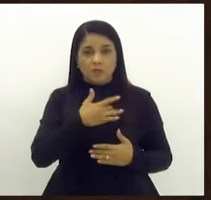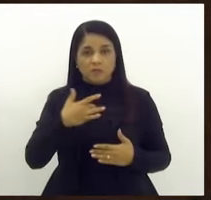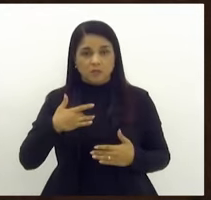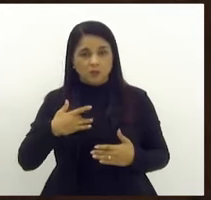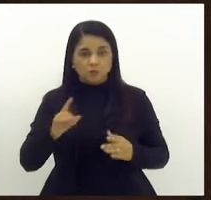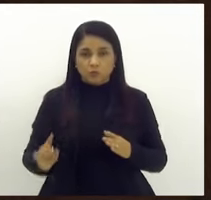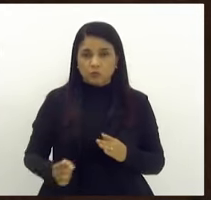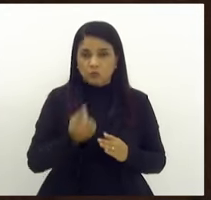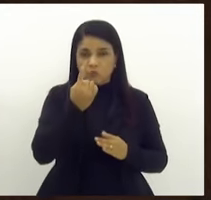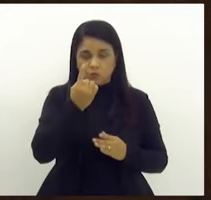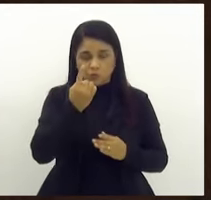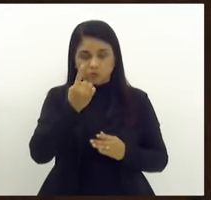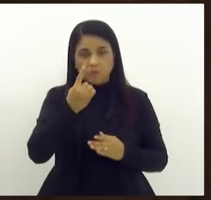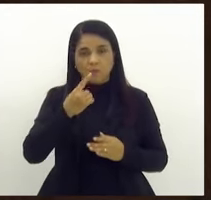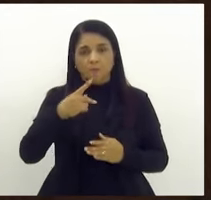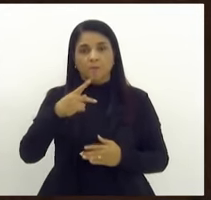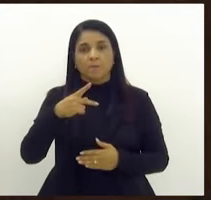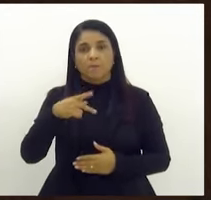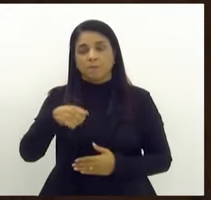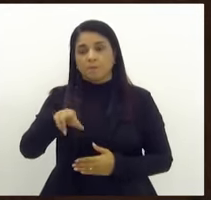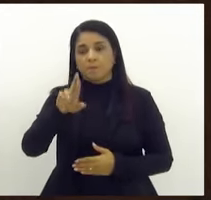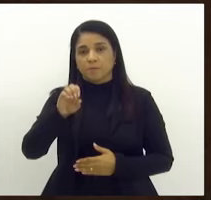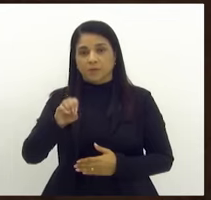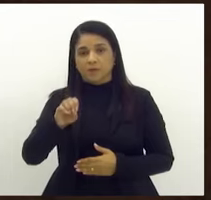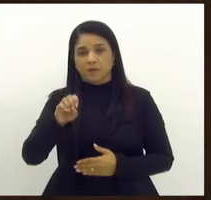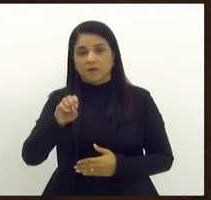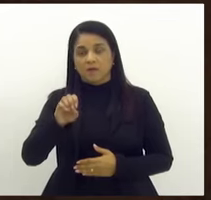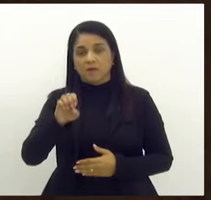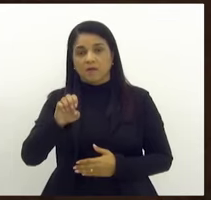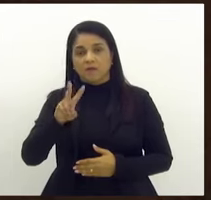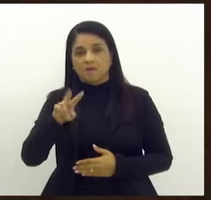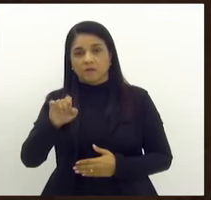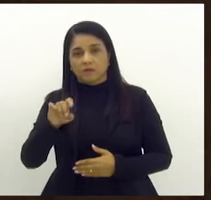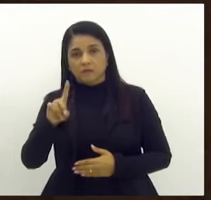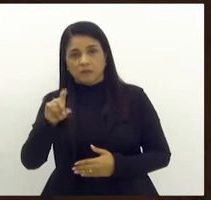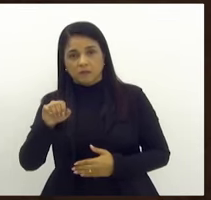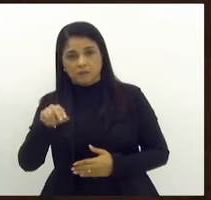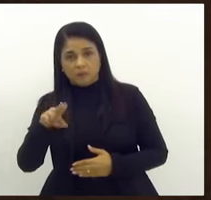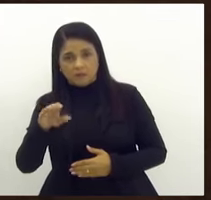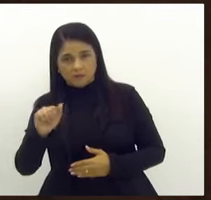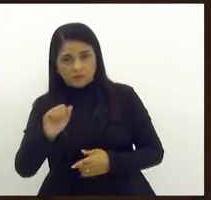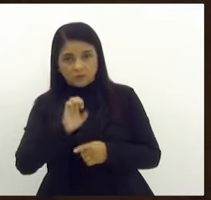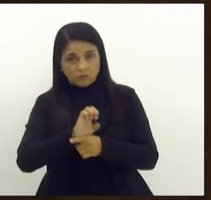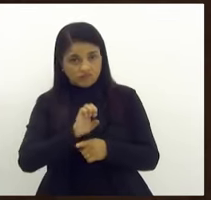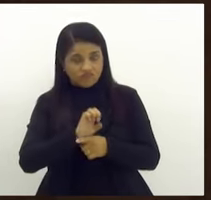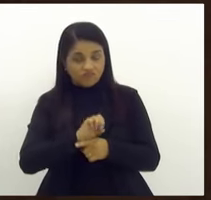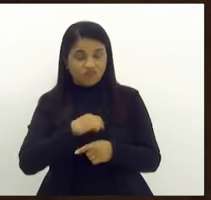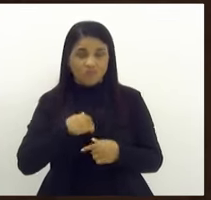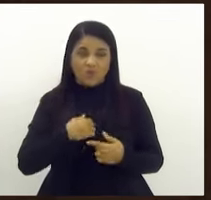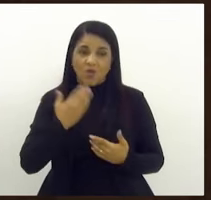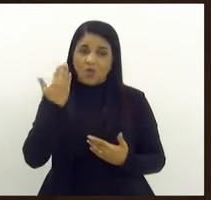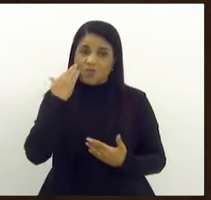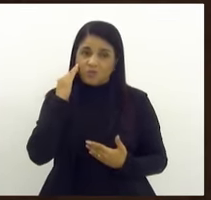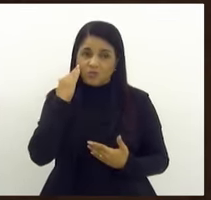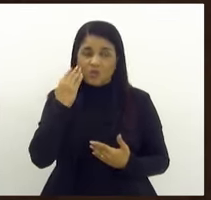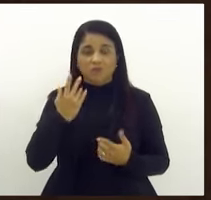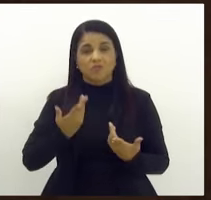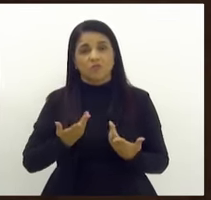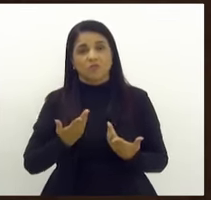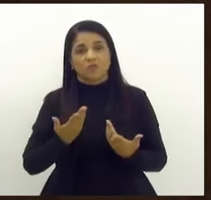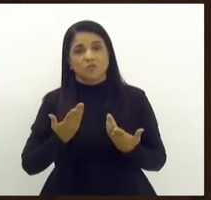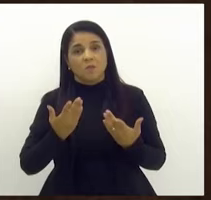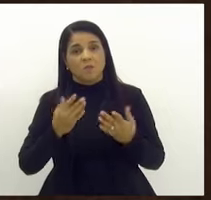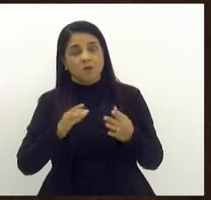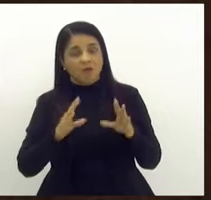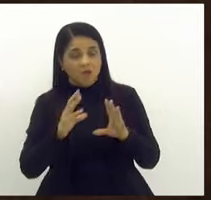único de previdência social do estado é bastante temerário Presidente entendo a incessante busca para que as